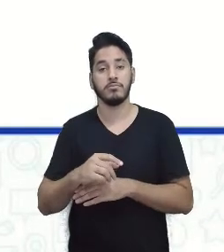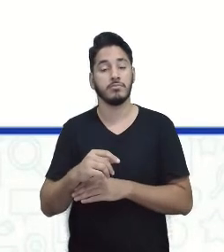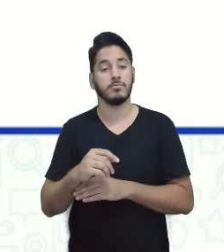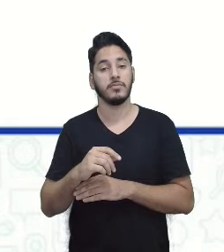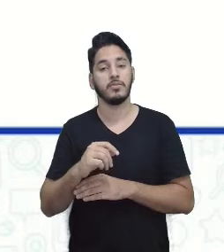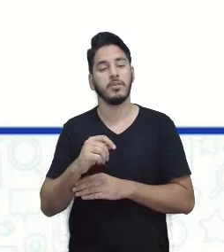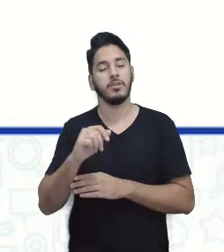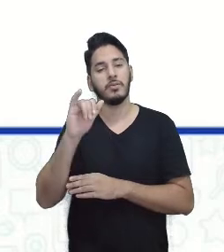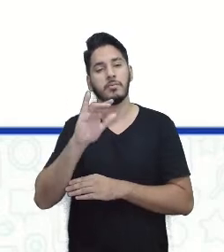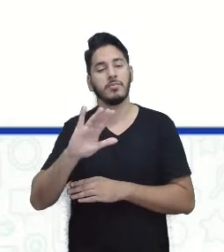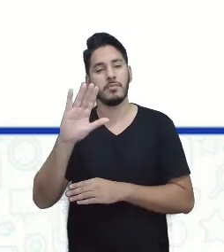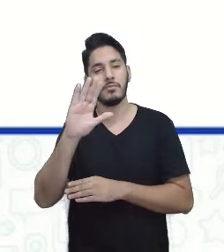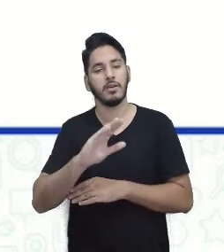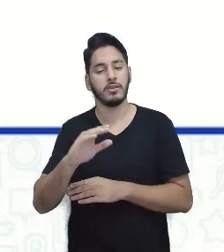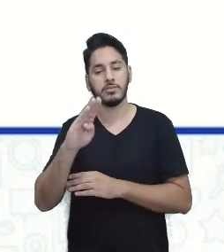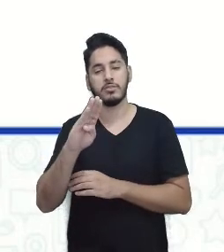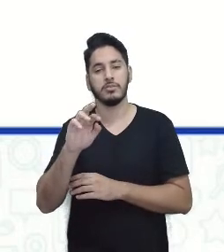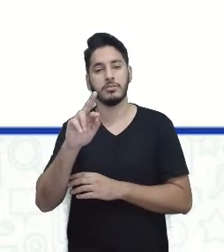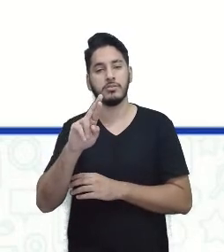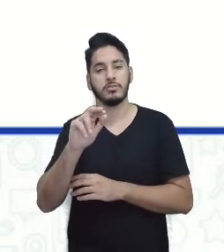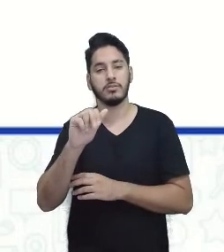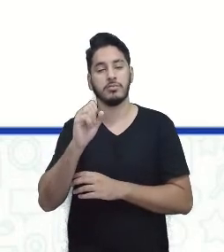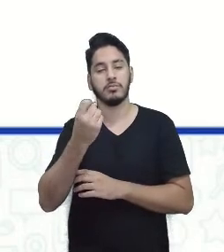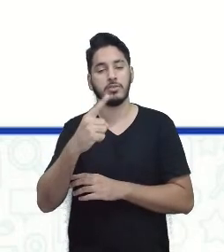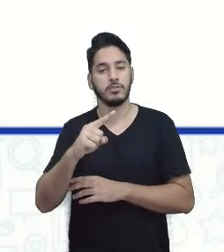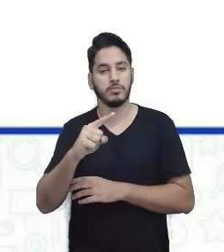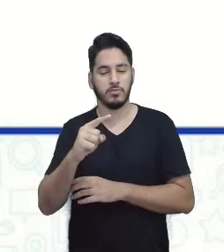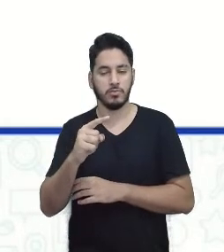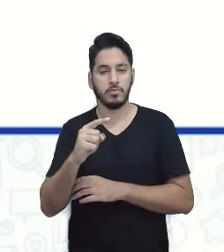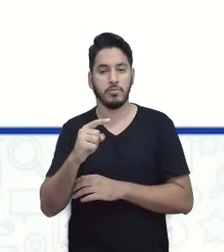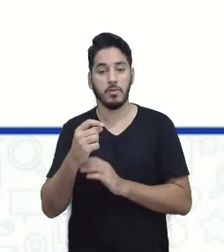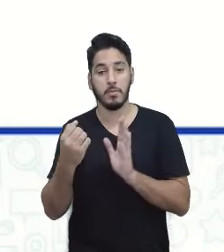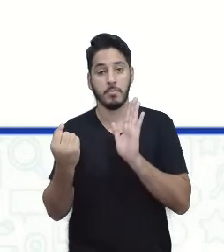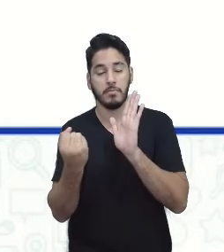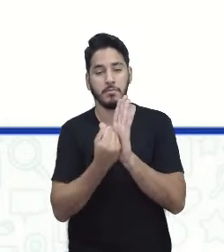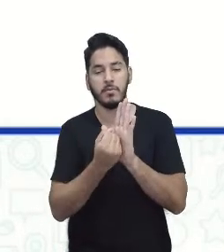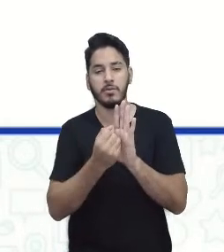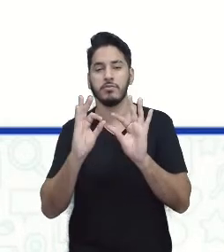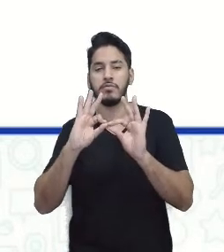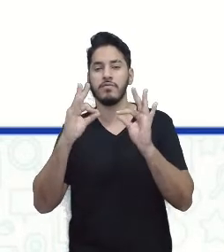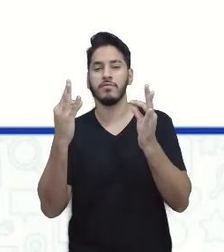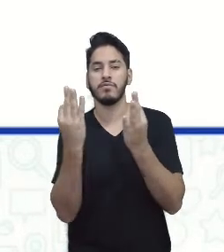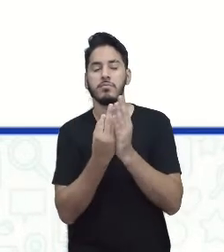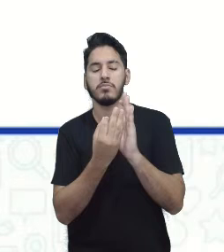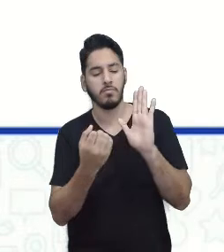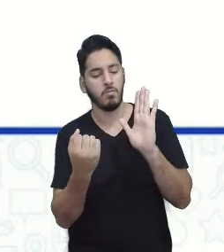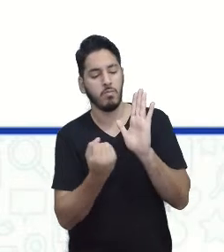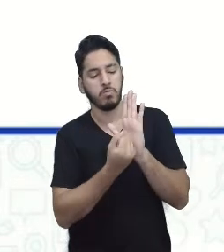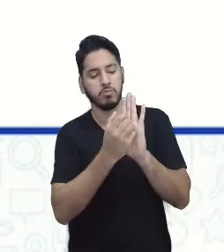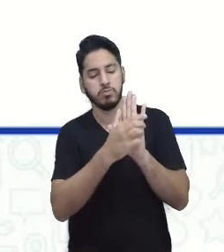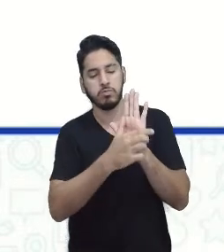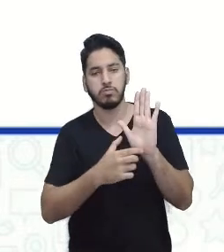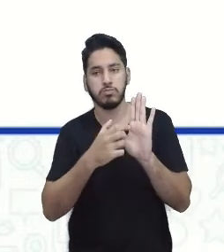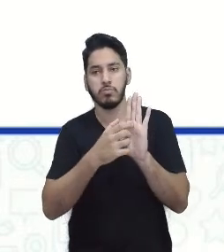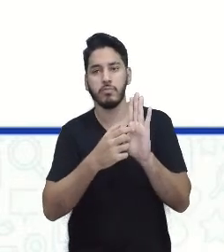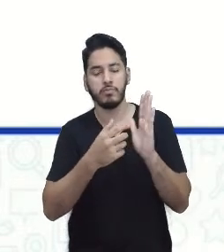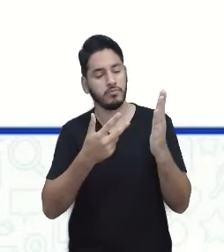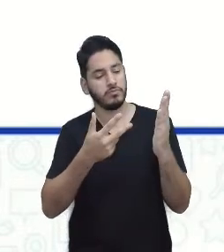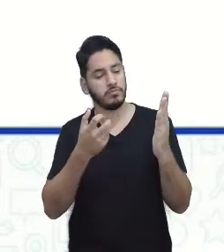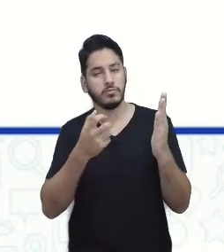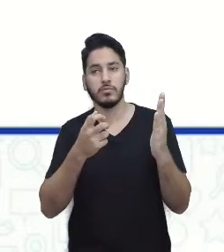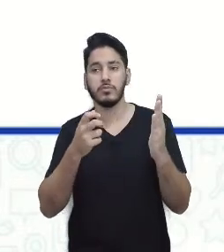brasões. Isso é uma coisa bem antiga. Heráldica ou armaria é um sistema de identificação visual